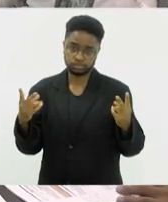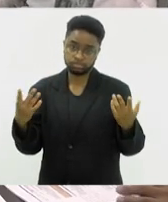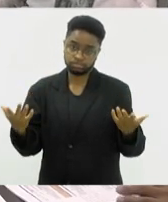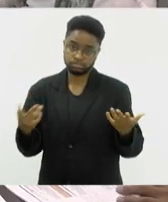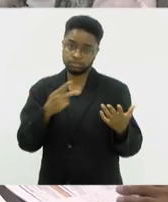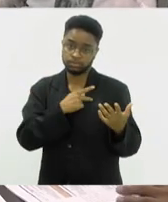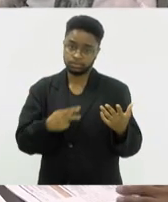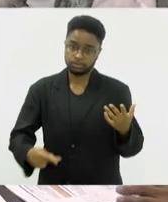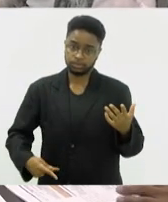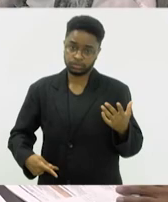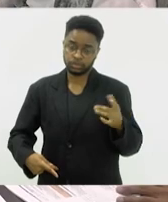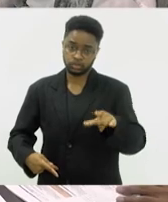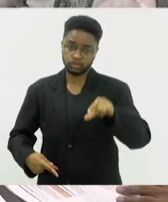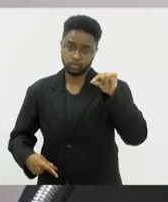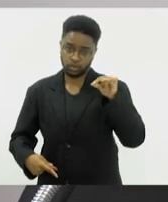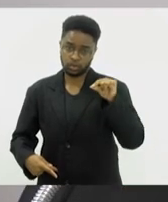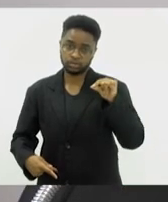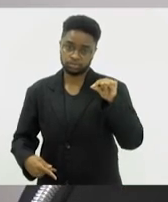presidência desempata.